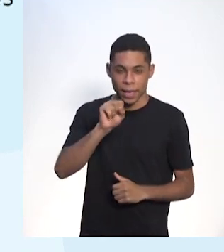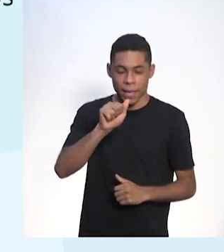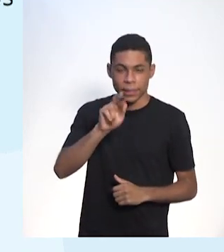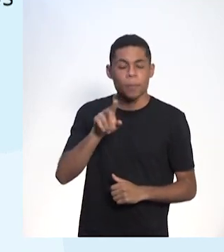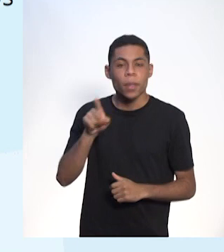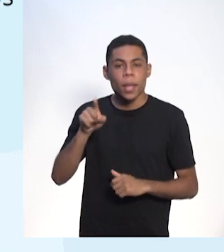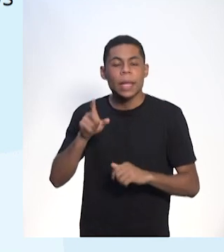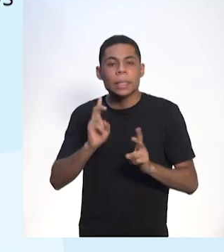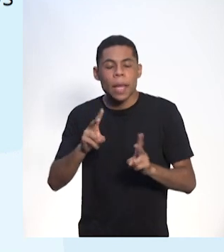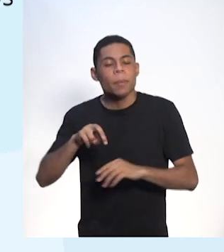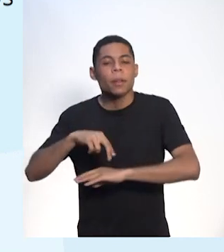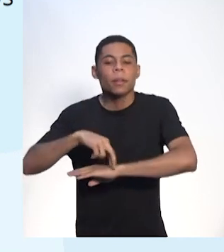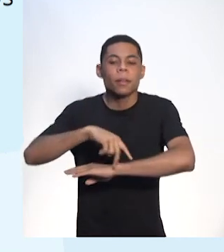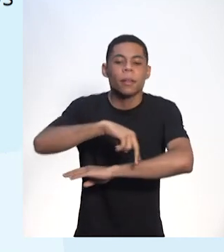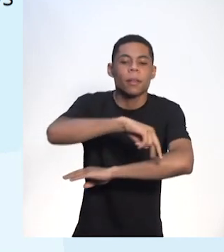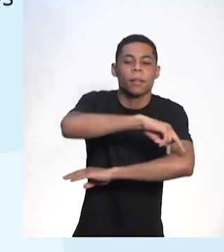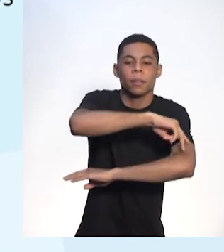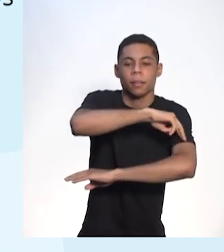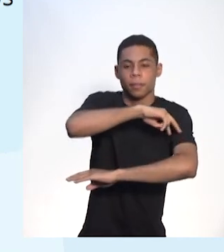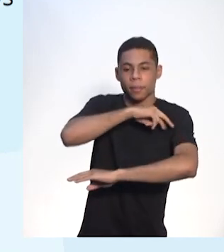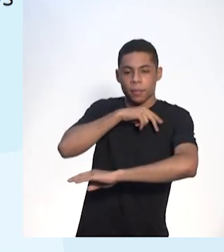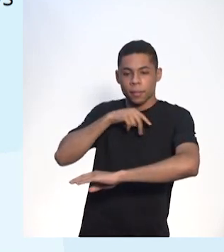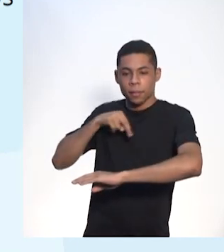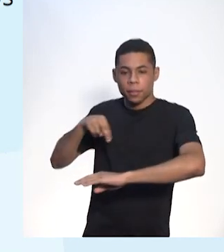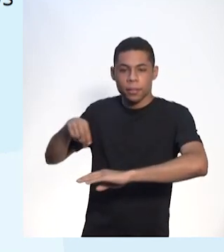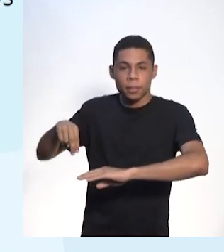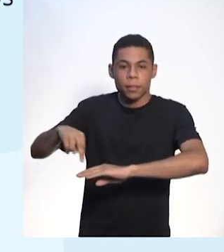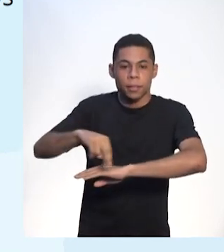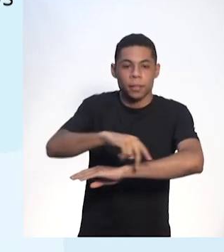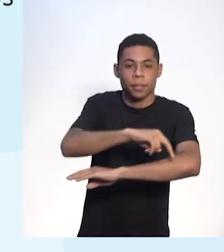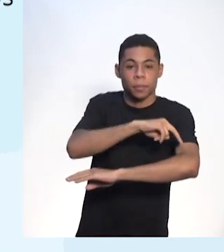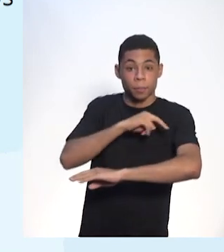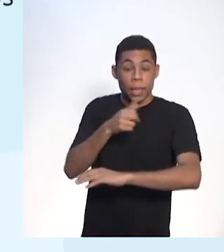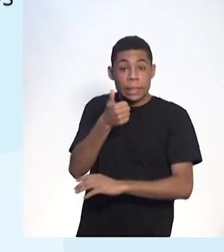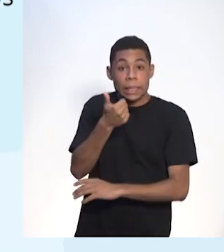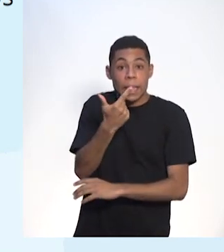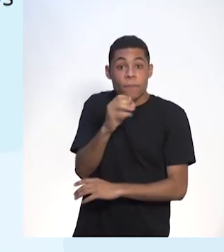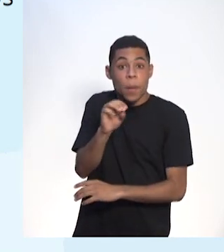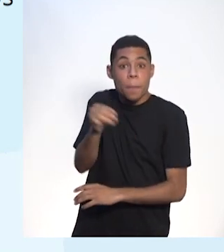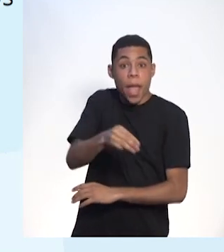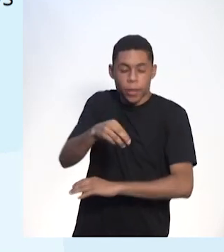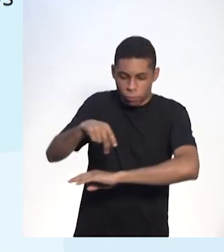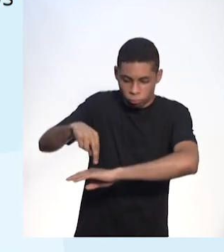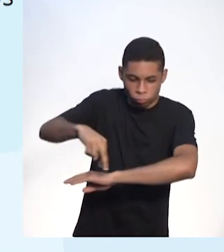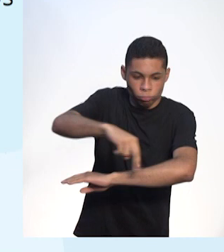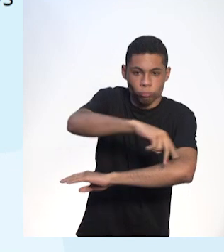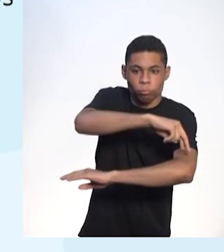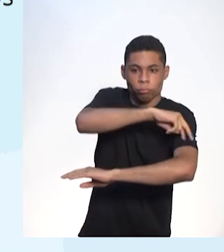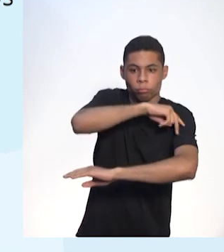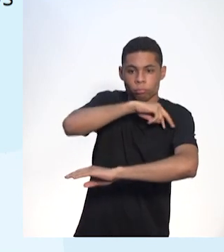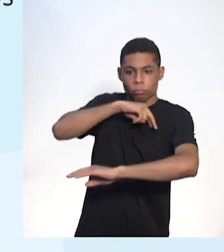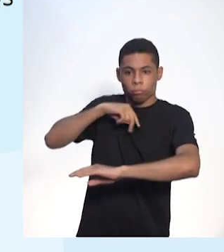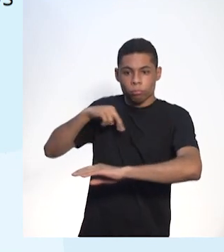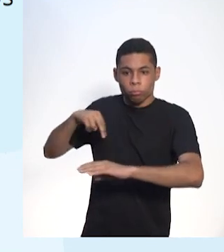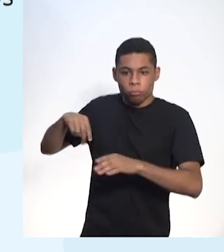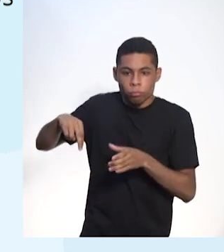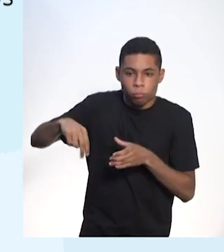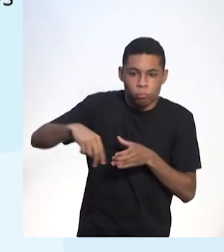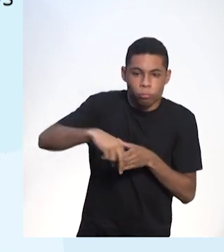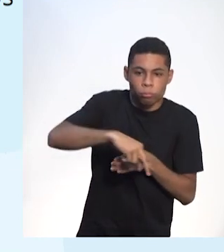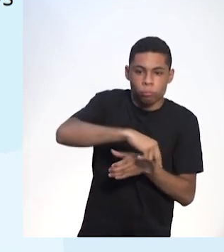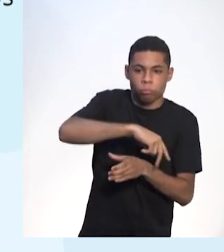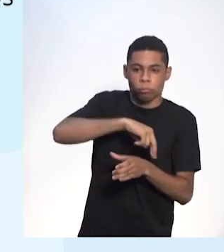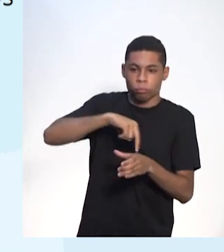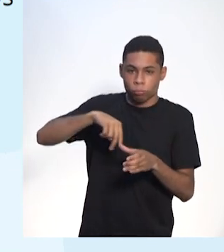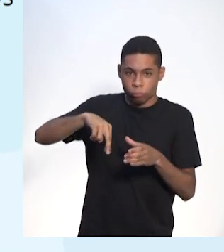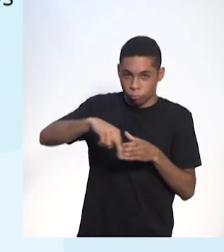caminhadas em uma pista circular, cujo diâmetro é de 120 metros. Gente, presta atenção que agora eu não dei o raio, eu